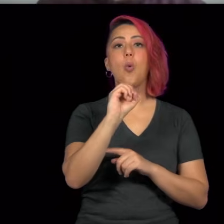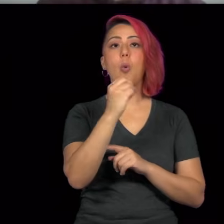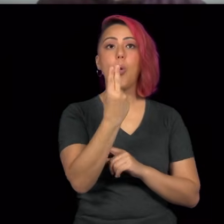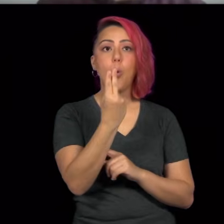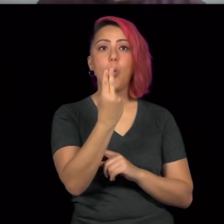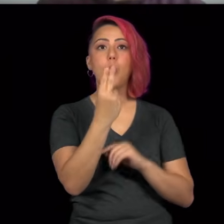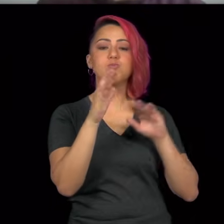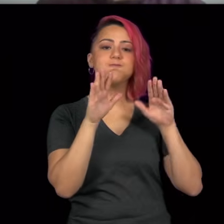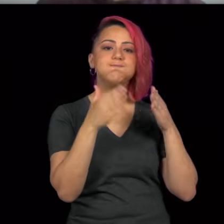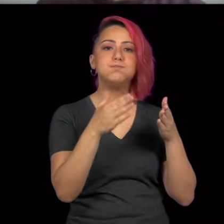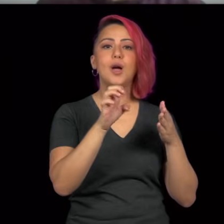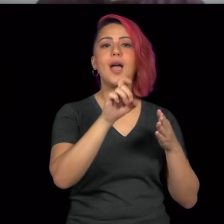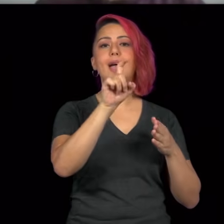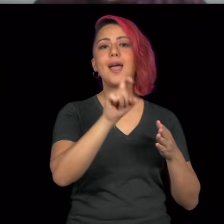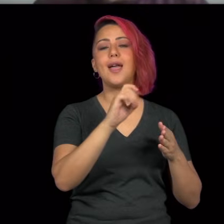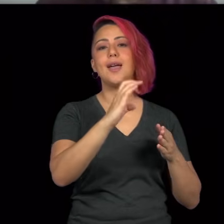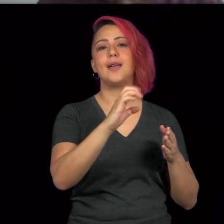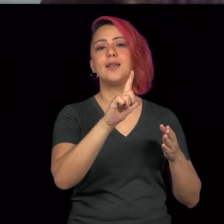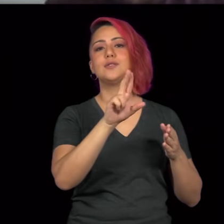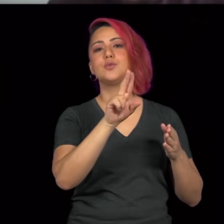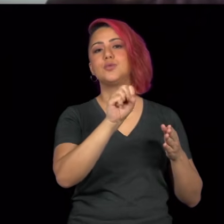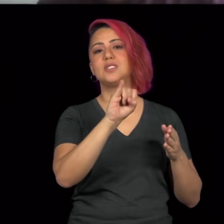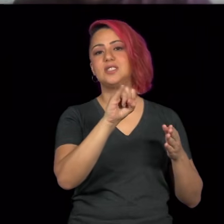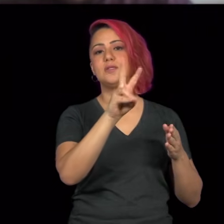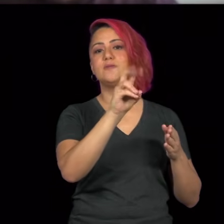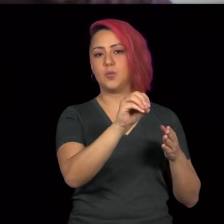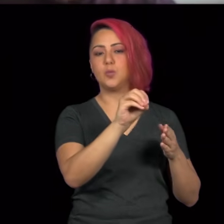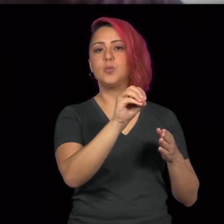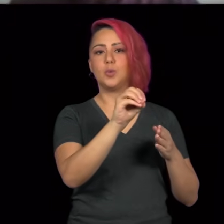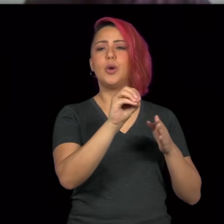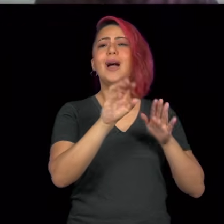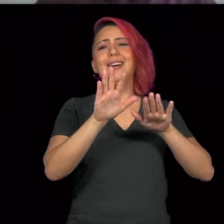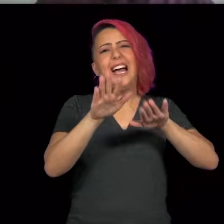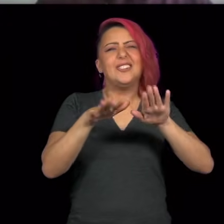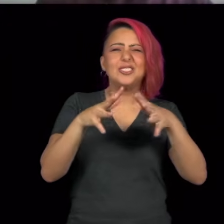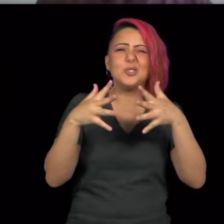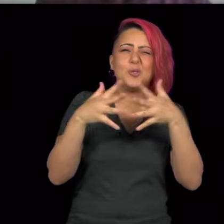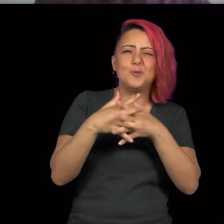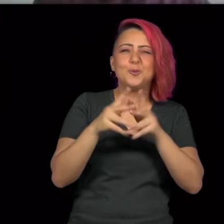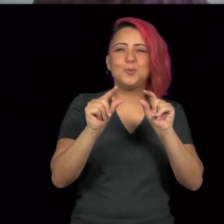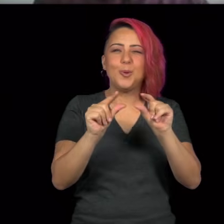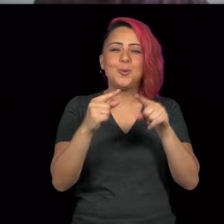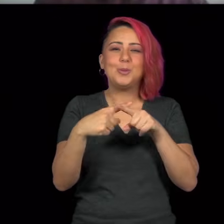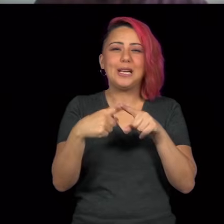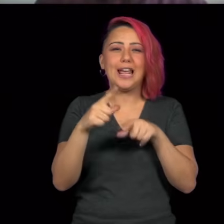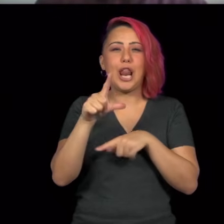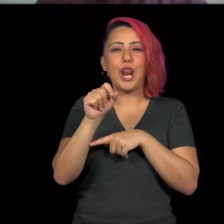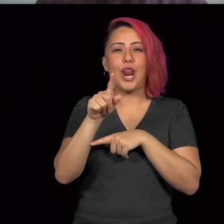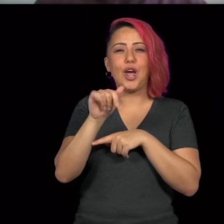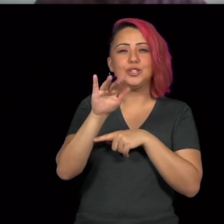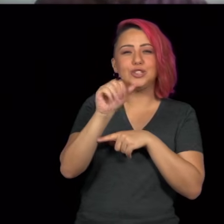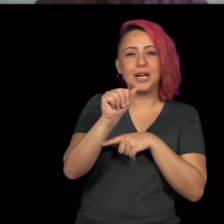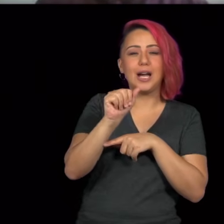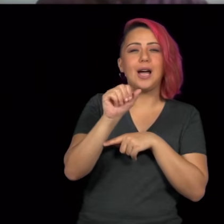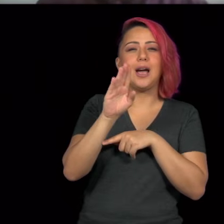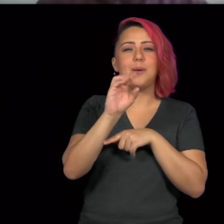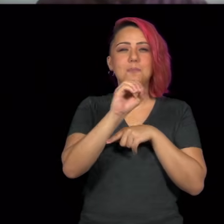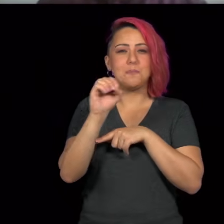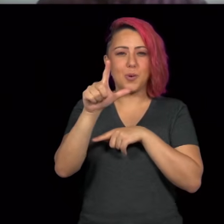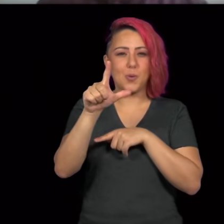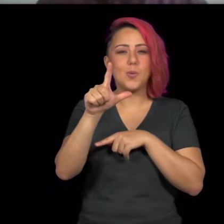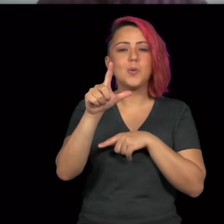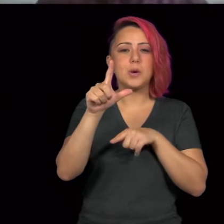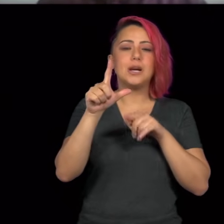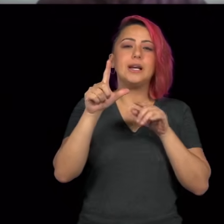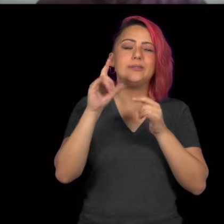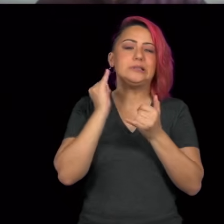aquela opção lógica que às vezes a gente confunde muito quando está aprendendo a lógica do ou, né? Que